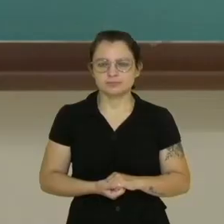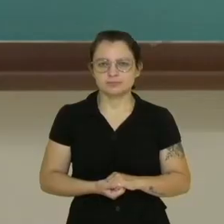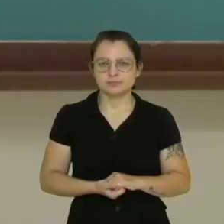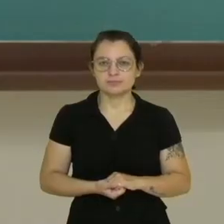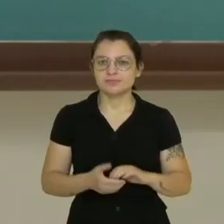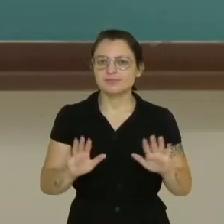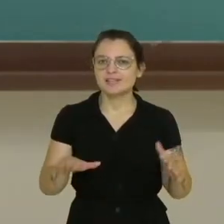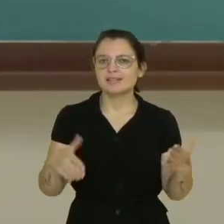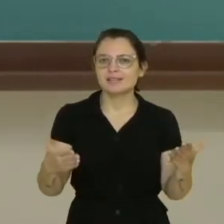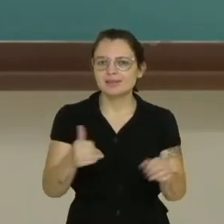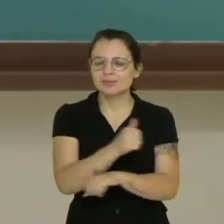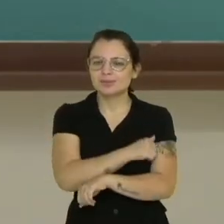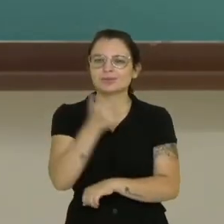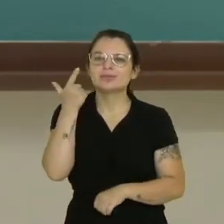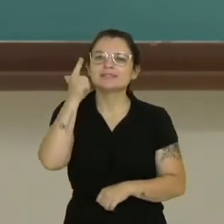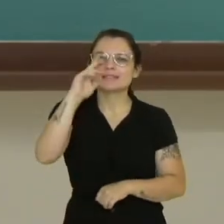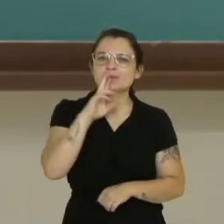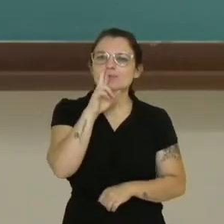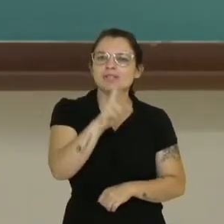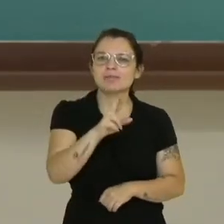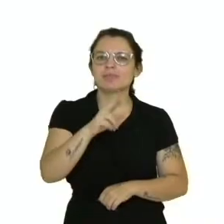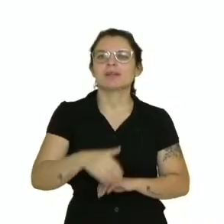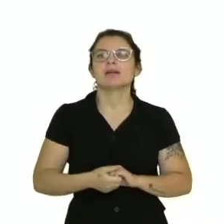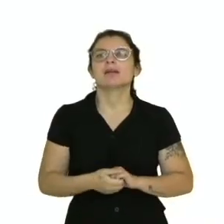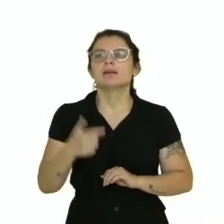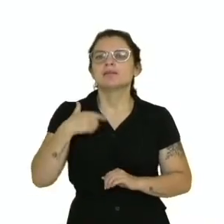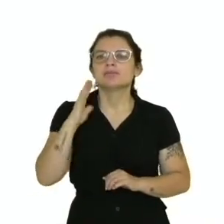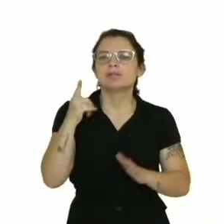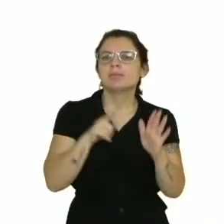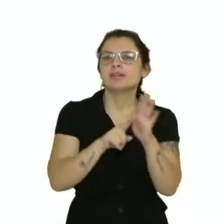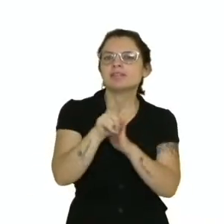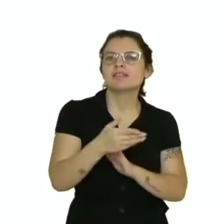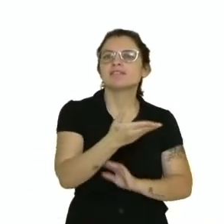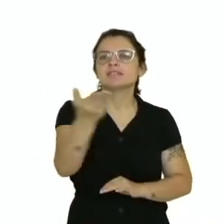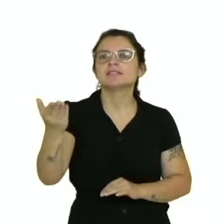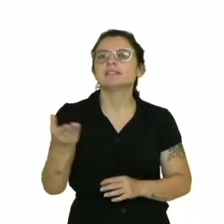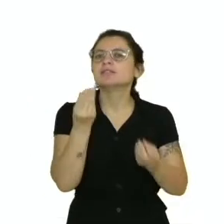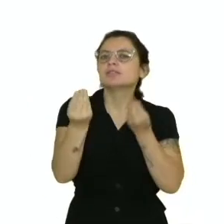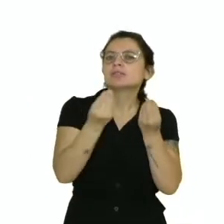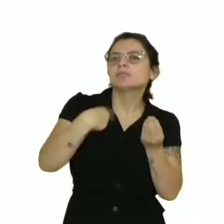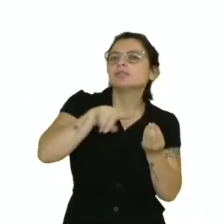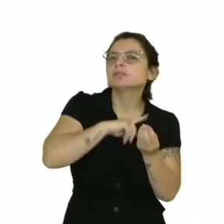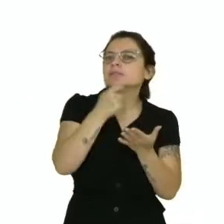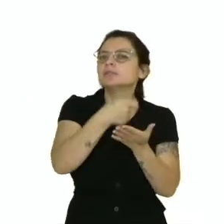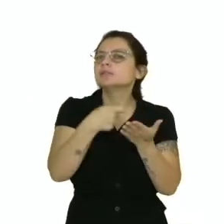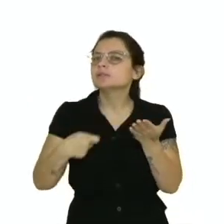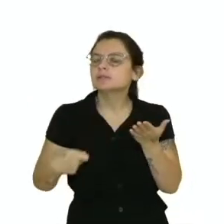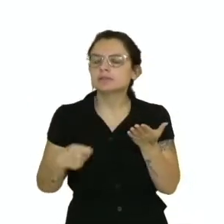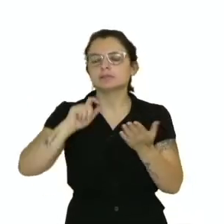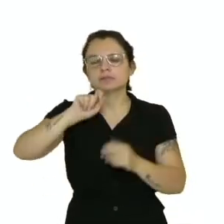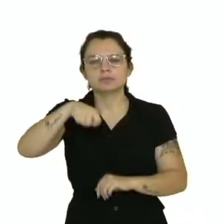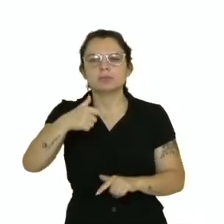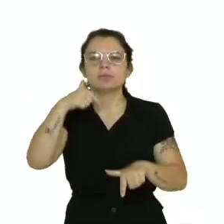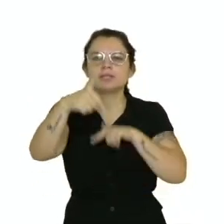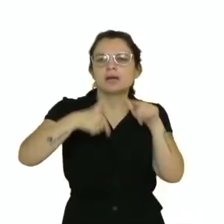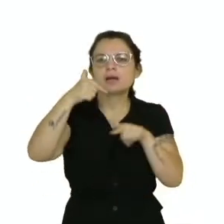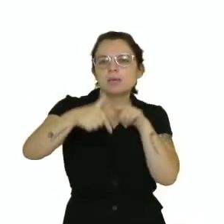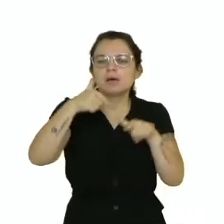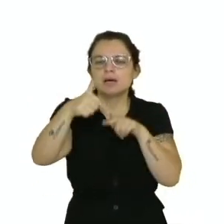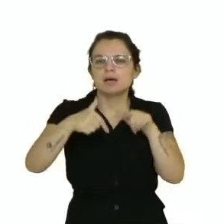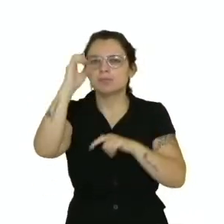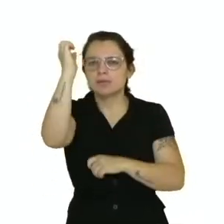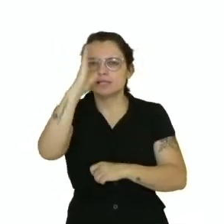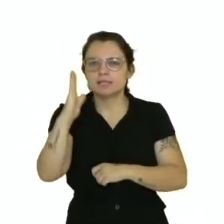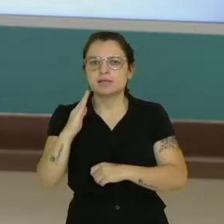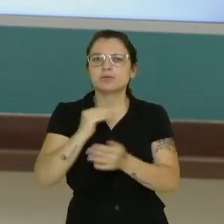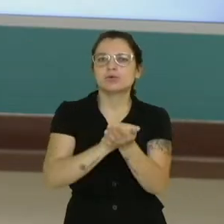Então, alunos, conseguiram responder? Perguntei para vocês, como podemos descrever as condições de trabalho nas fábricas brasileiras no início do século